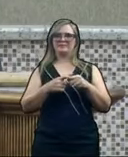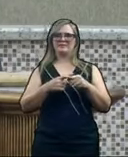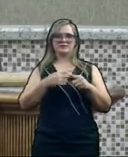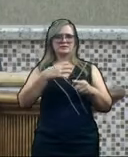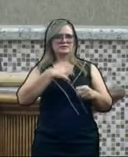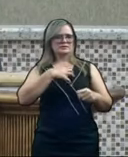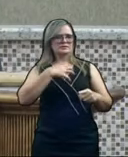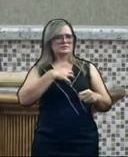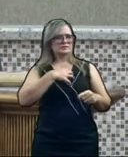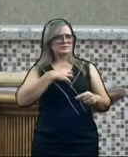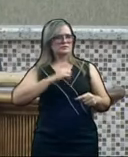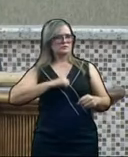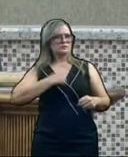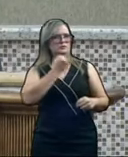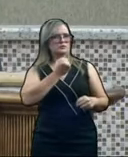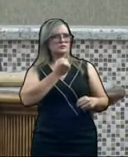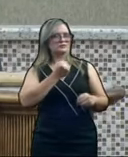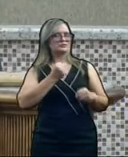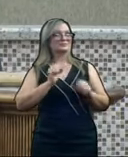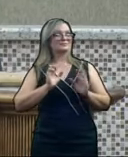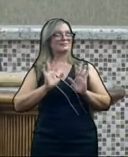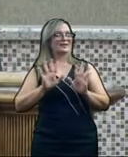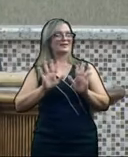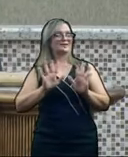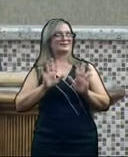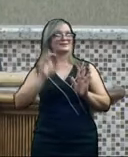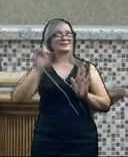seria outra confusão